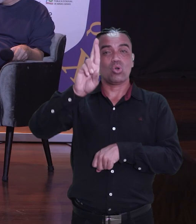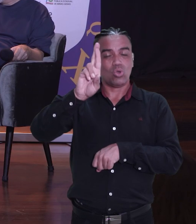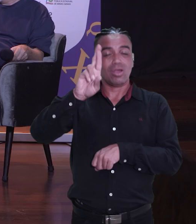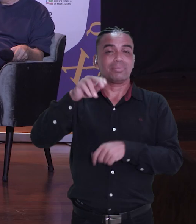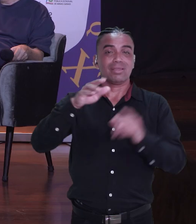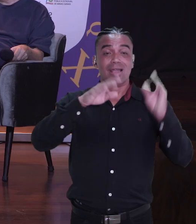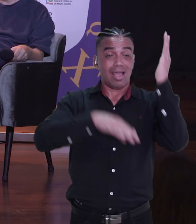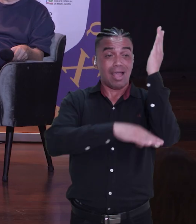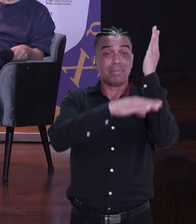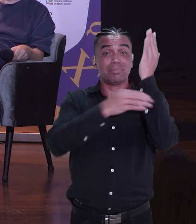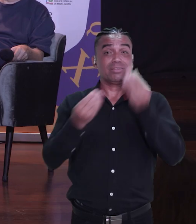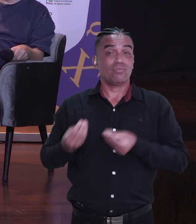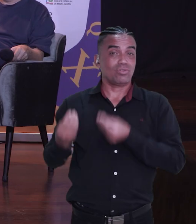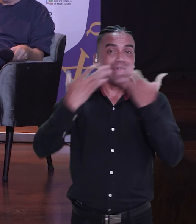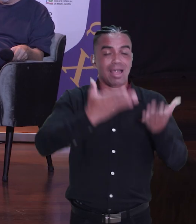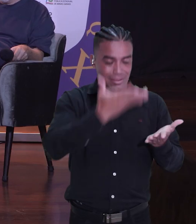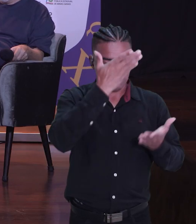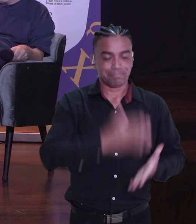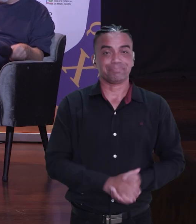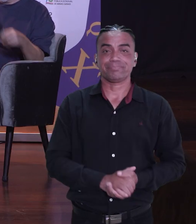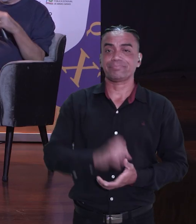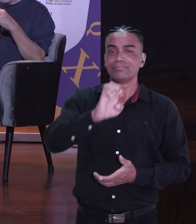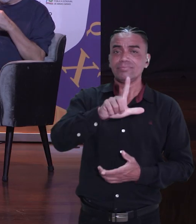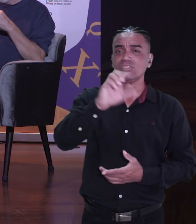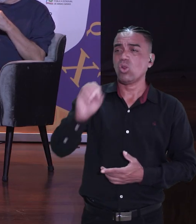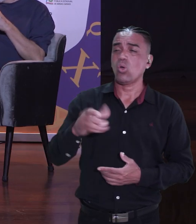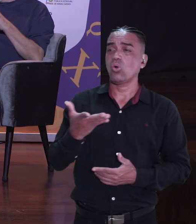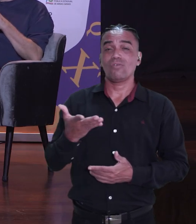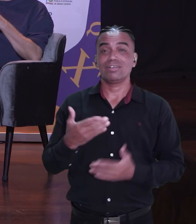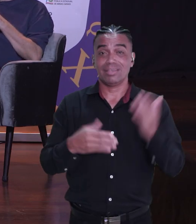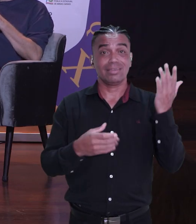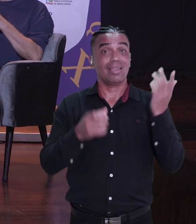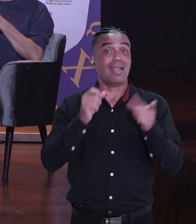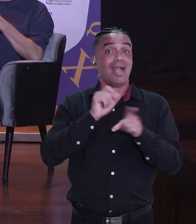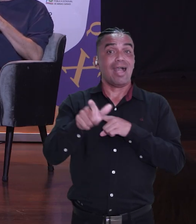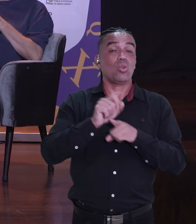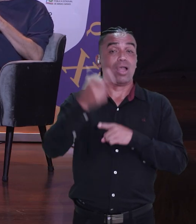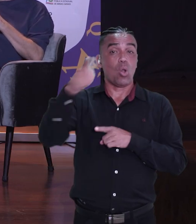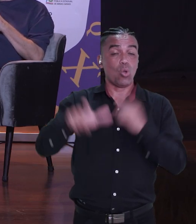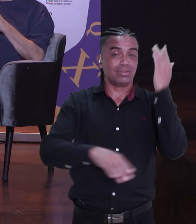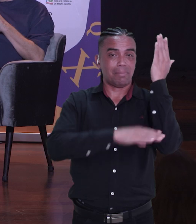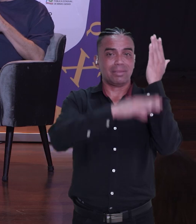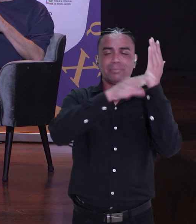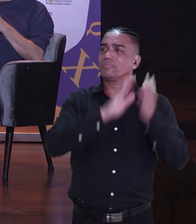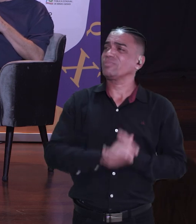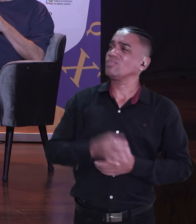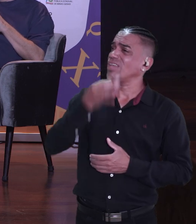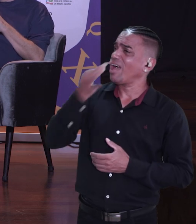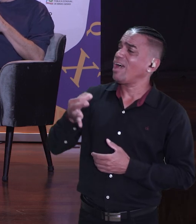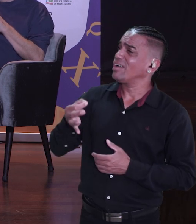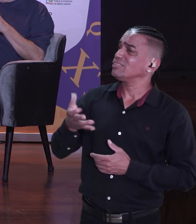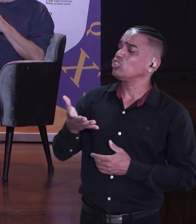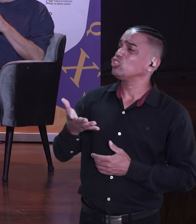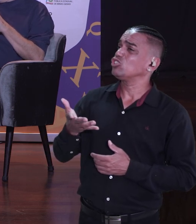XIX, e ela vai ter que alugar um apartamento para botar tudo que eu vou dar para ela. Elô, o que você acha? Vai ter que alugar outro apartamento, né? O que você acha